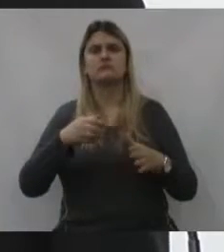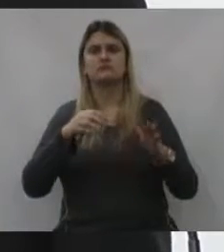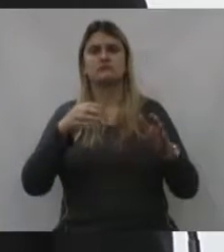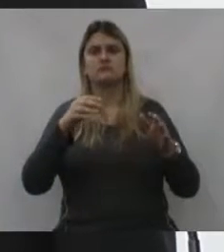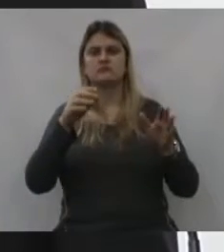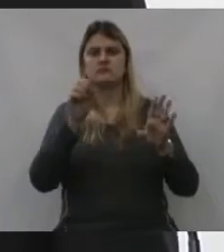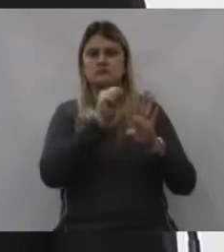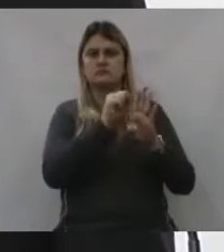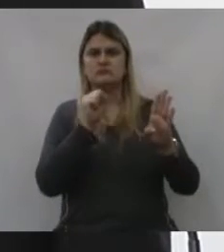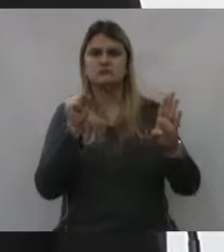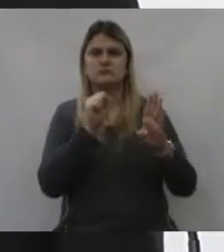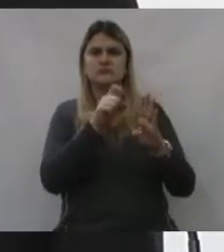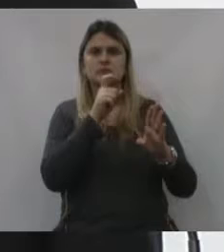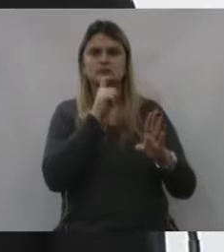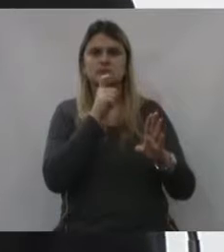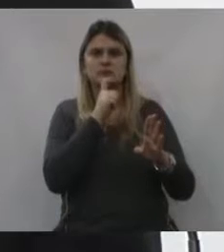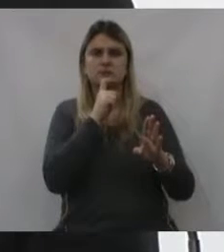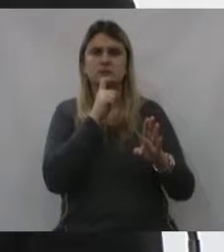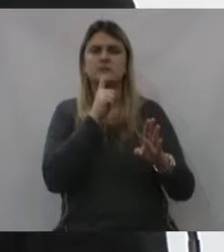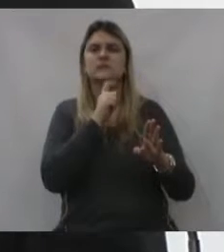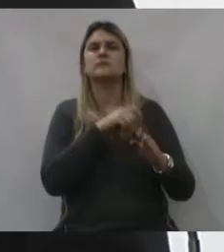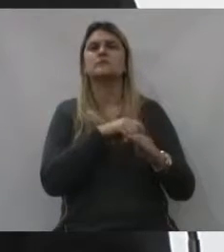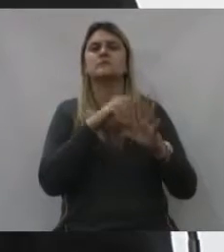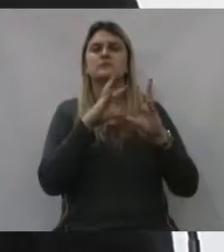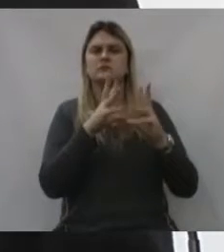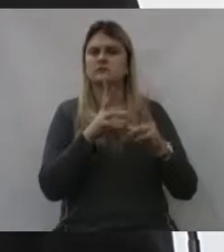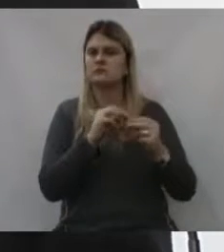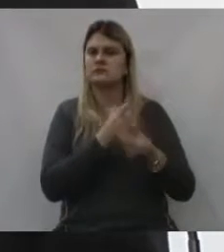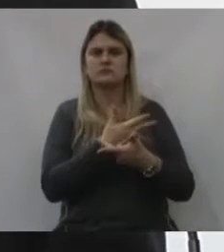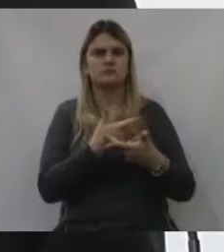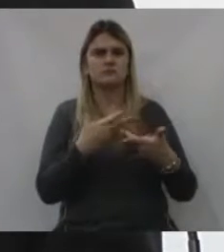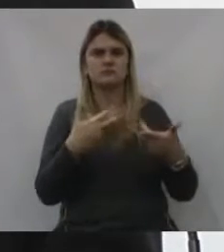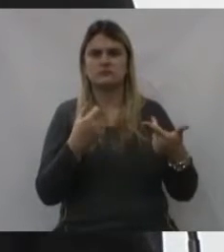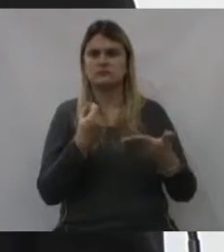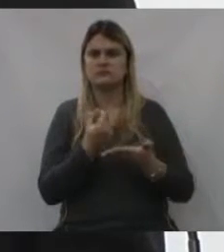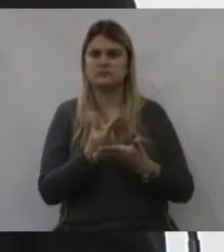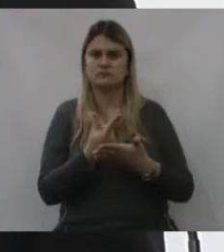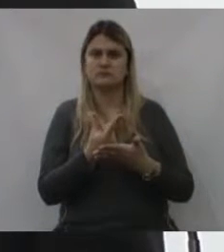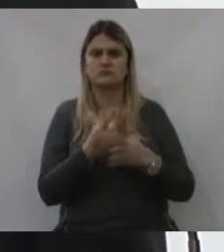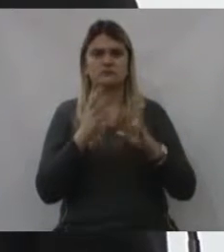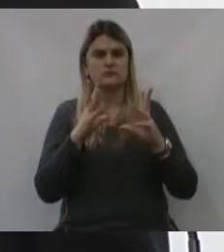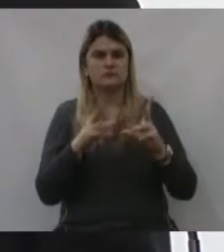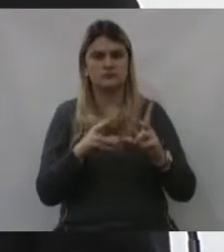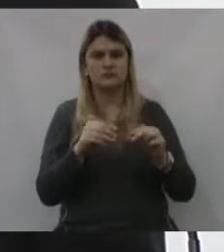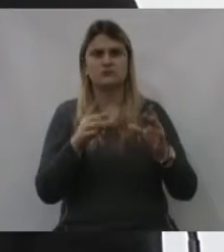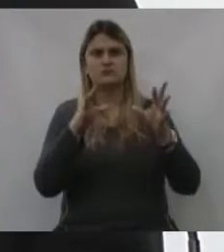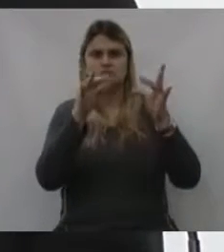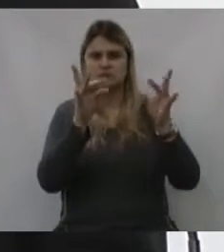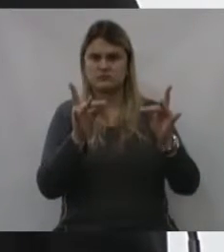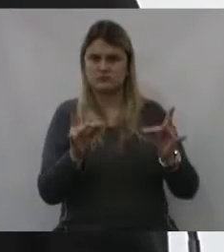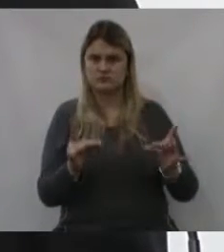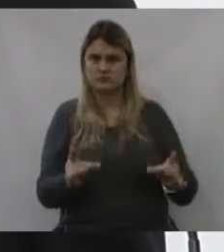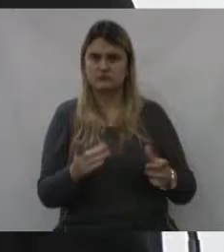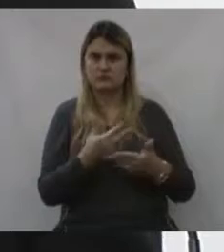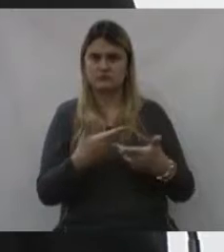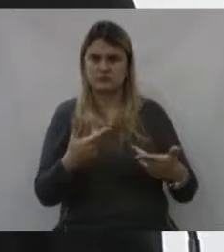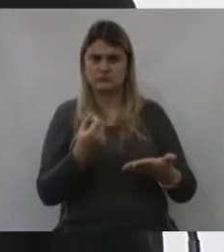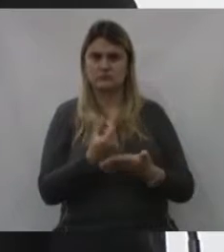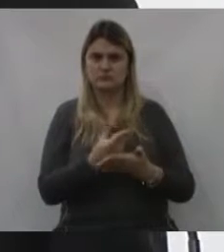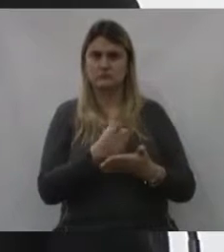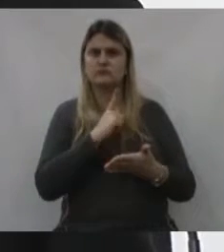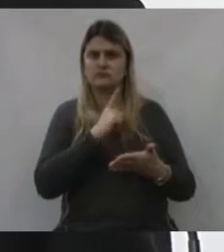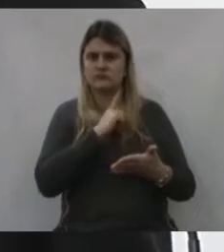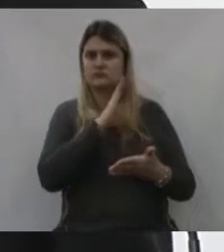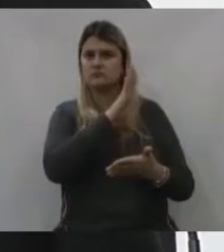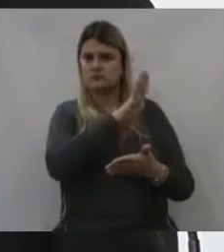panelas, câmara fria, enfim, toda a especificação de todos os